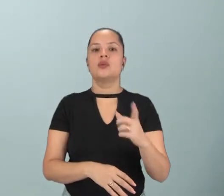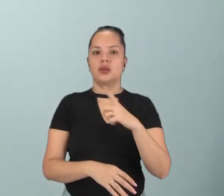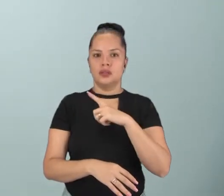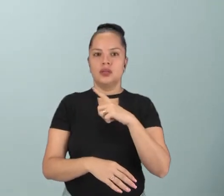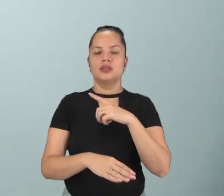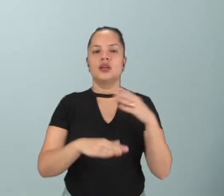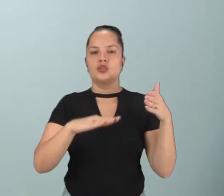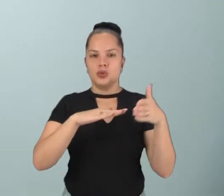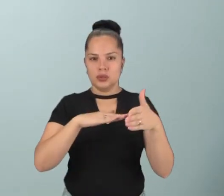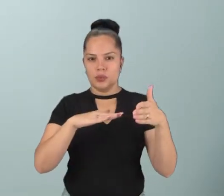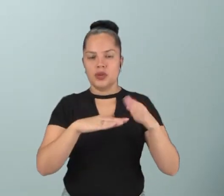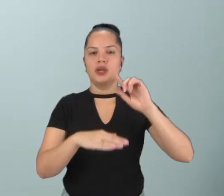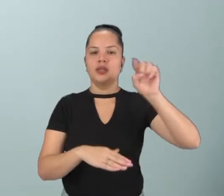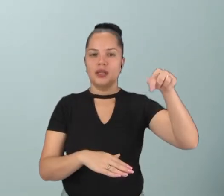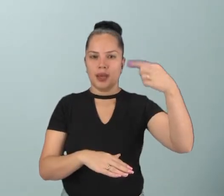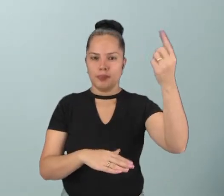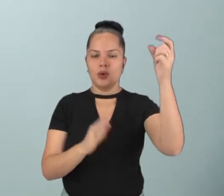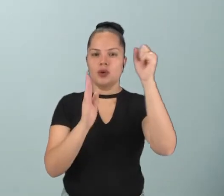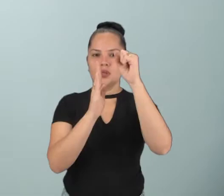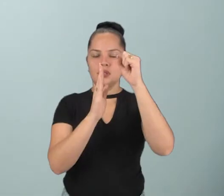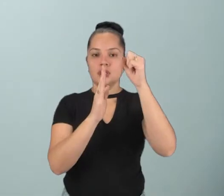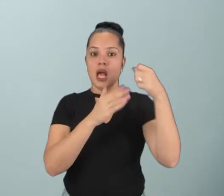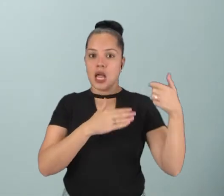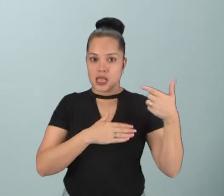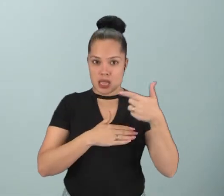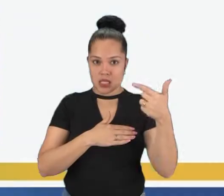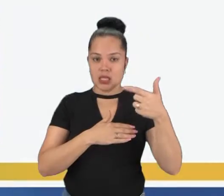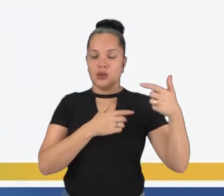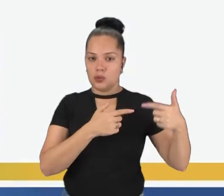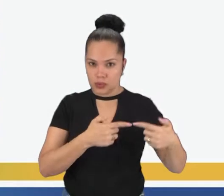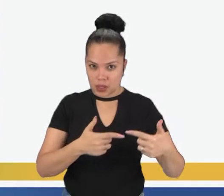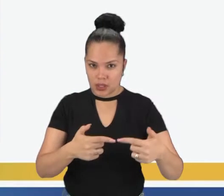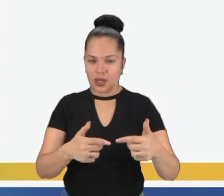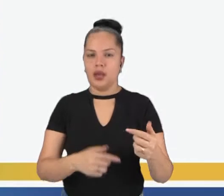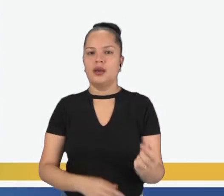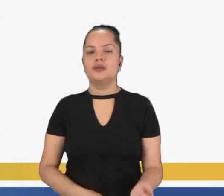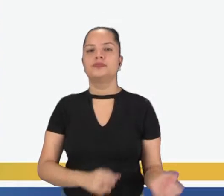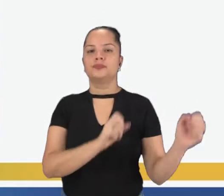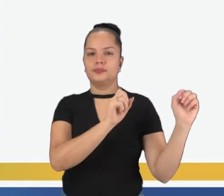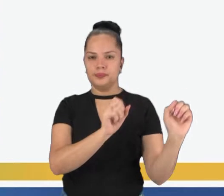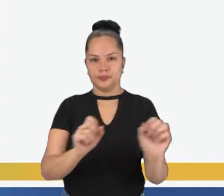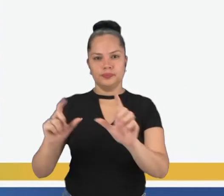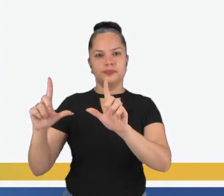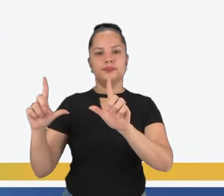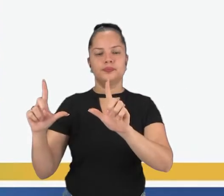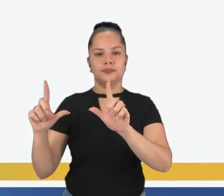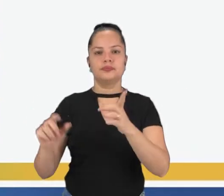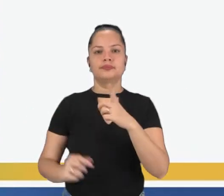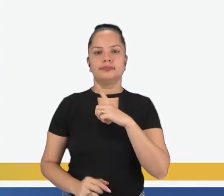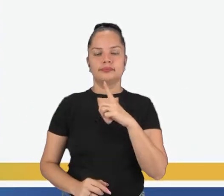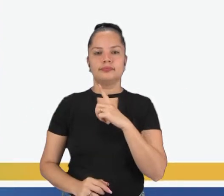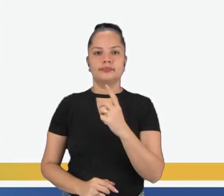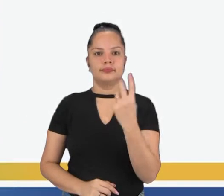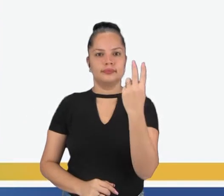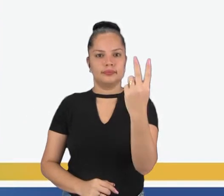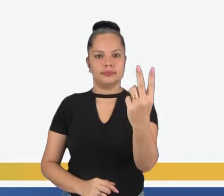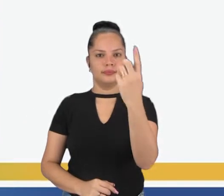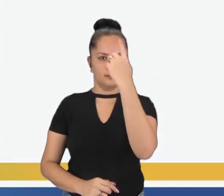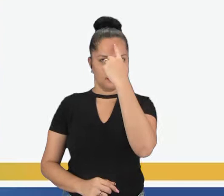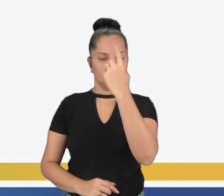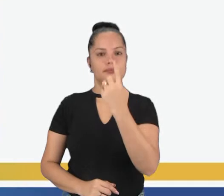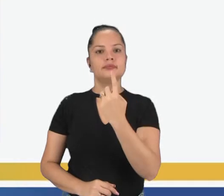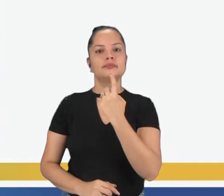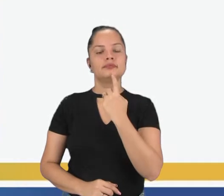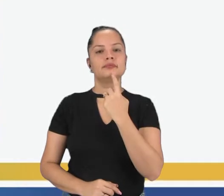acontecer pós-Segunda Guerra. E eu quero que você observe aqui nesse slide que eu trouxe para vocês, duas imagens sobre